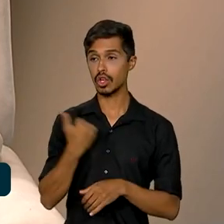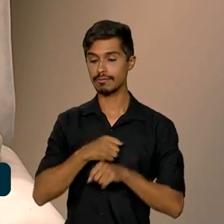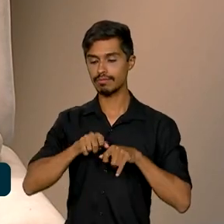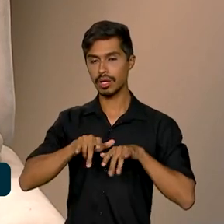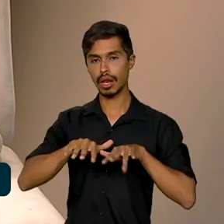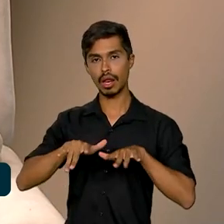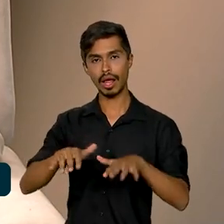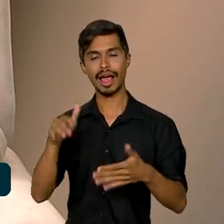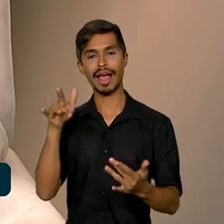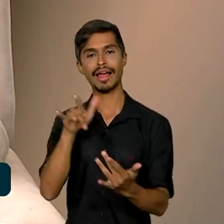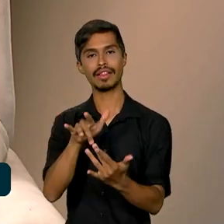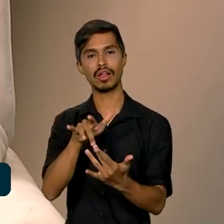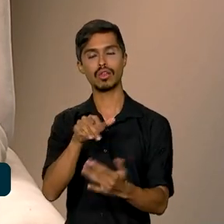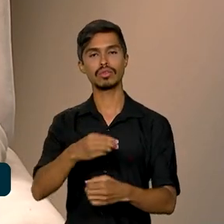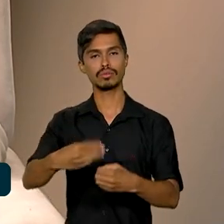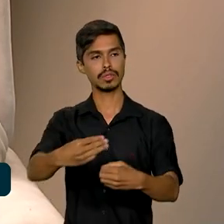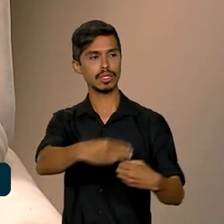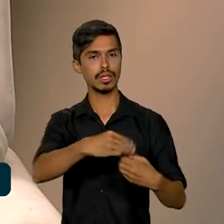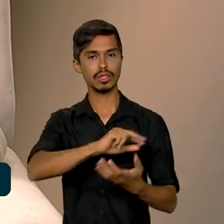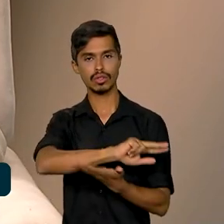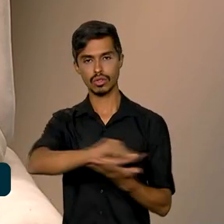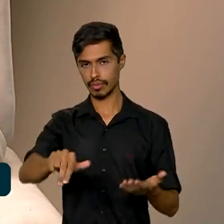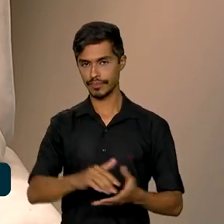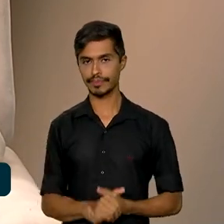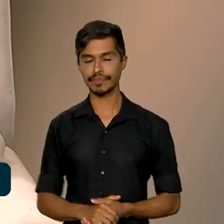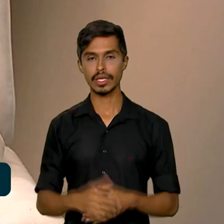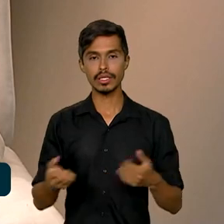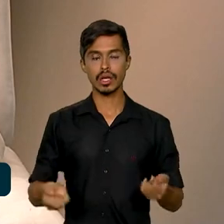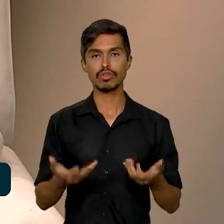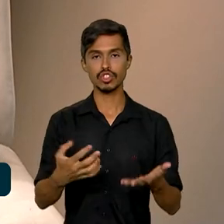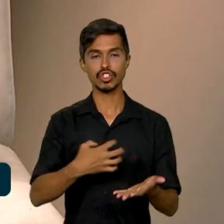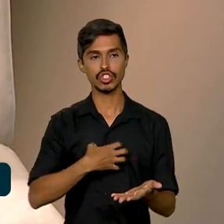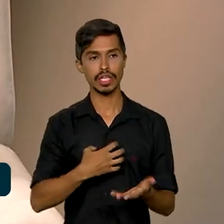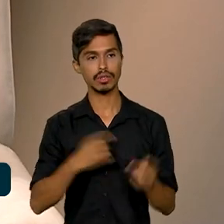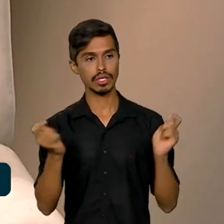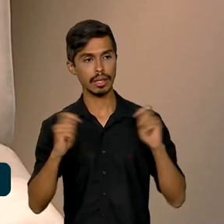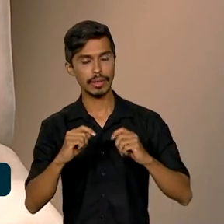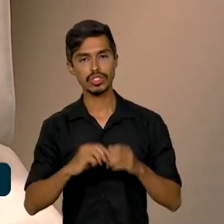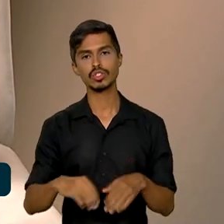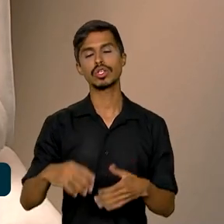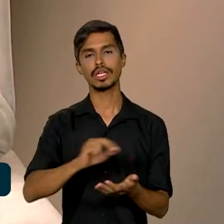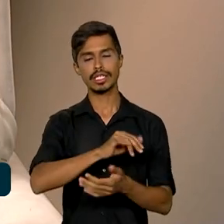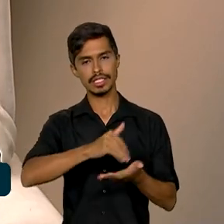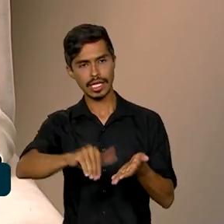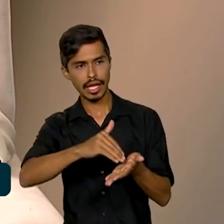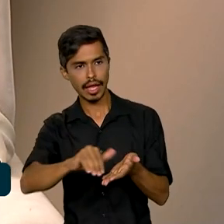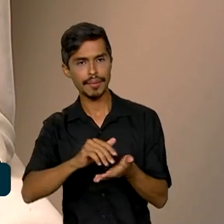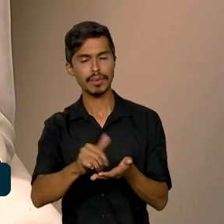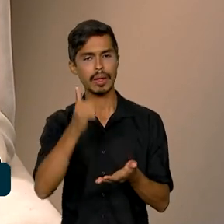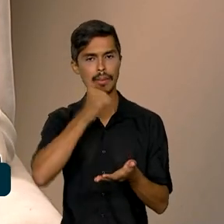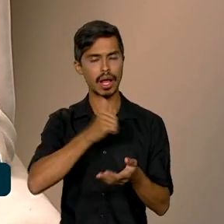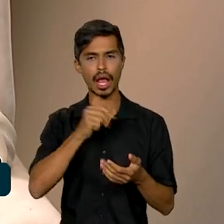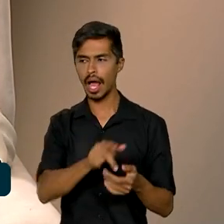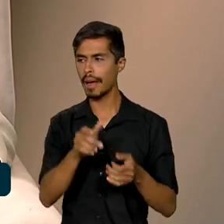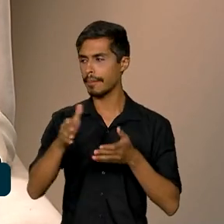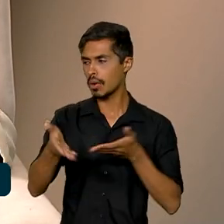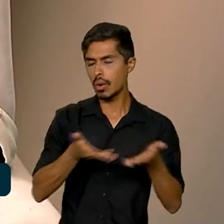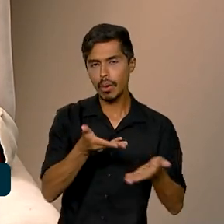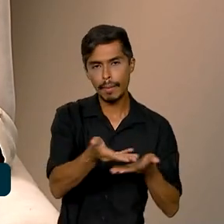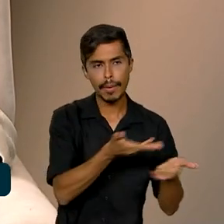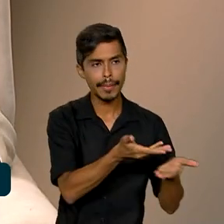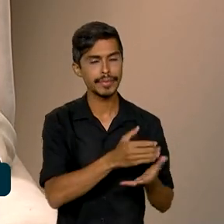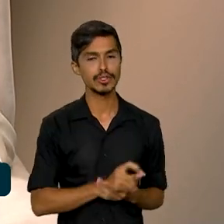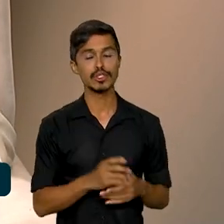até os municípios, dando condições para as secretárias estaduais articularem nos municípios. A gente pode